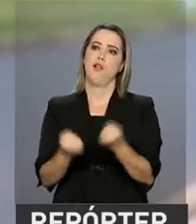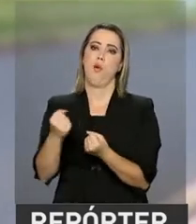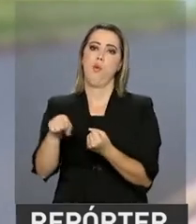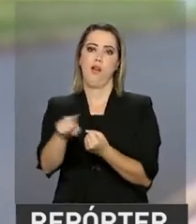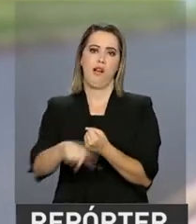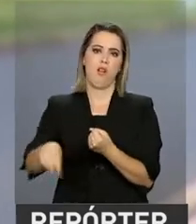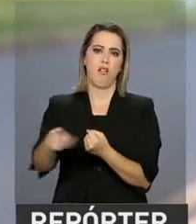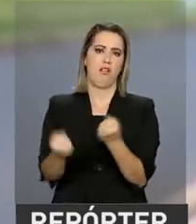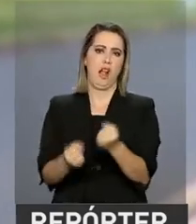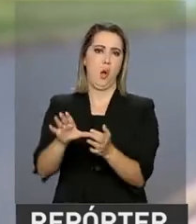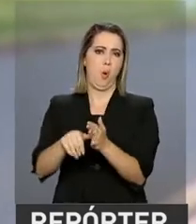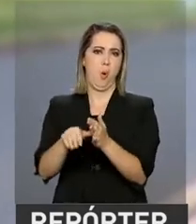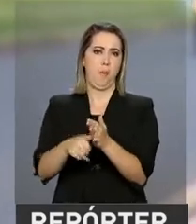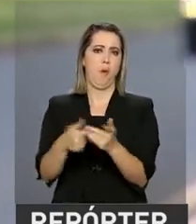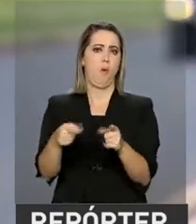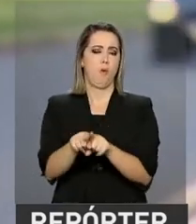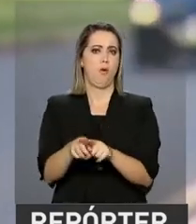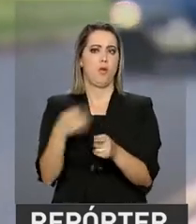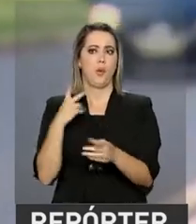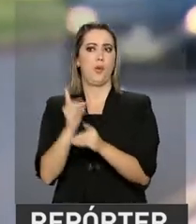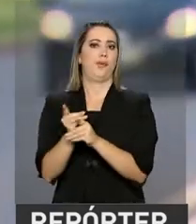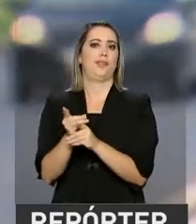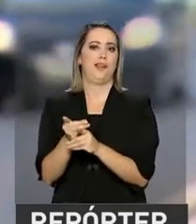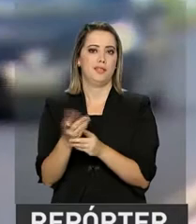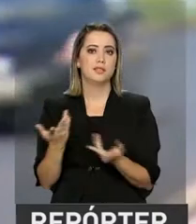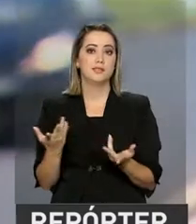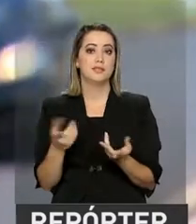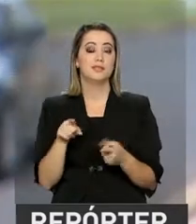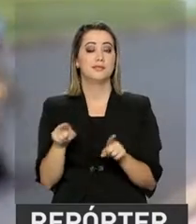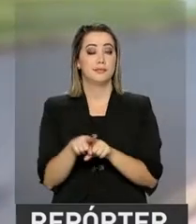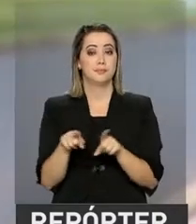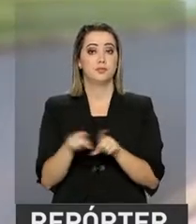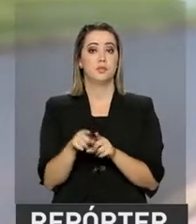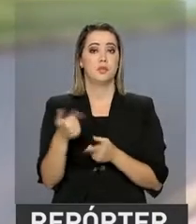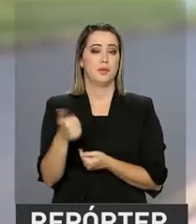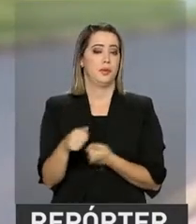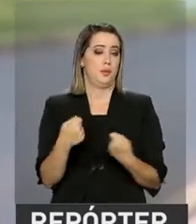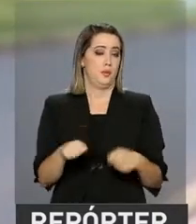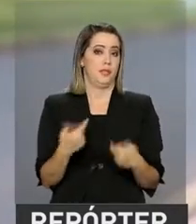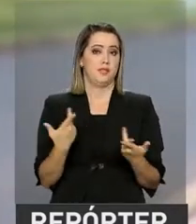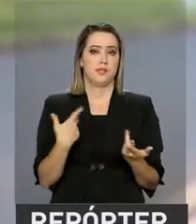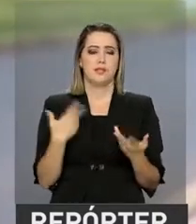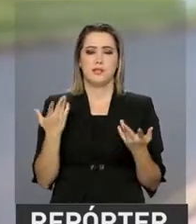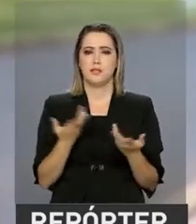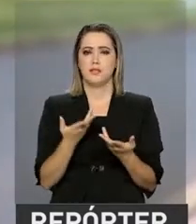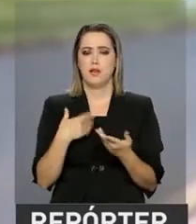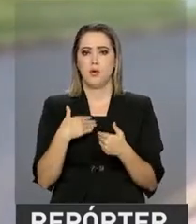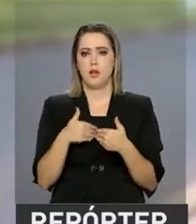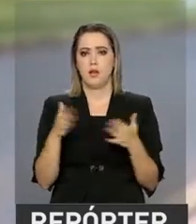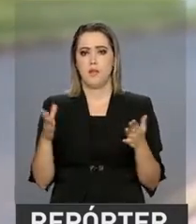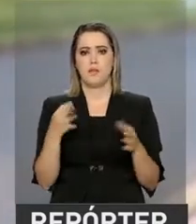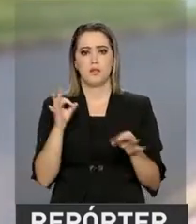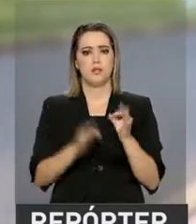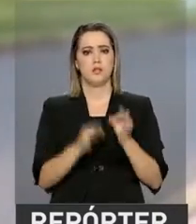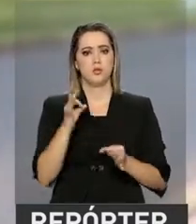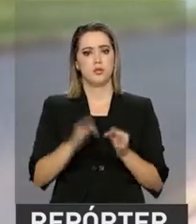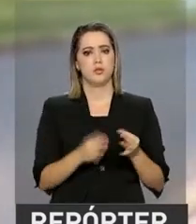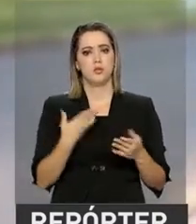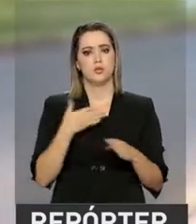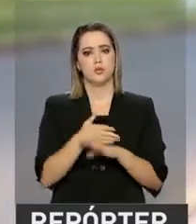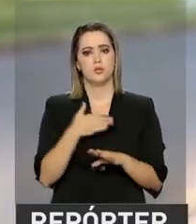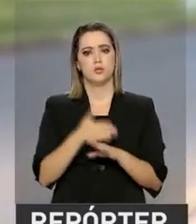ilegal a sua placa seja encontrado além disso também não há necessidade mais de abrir um processo e